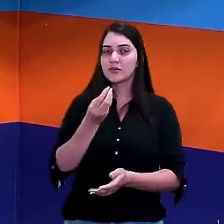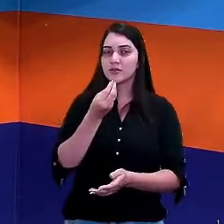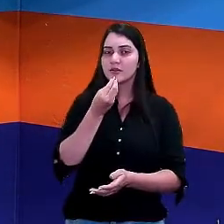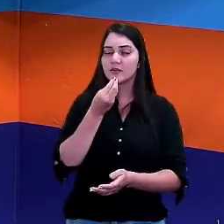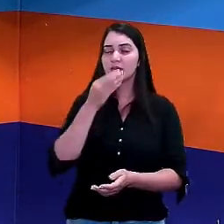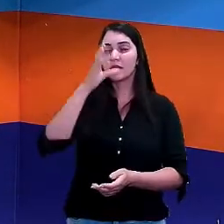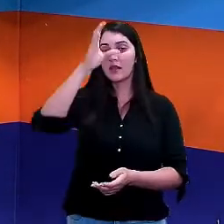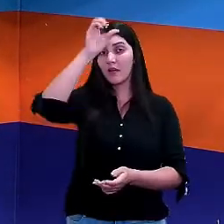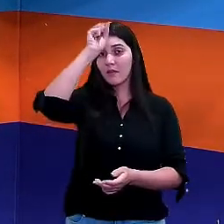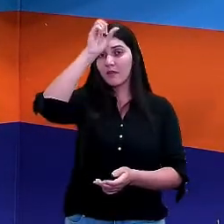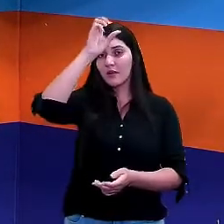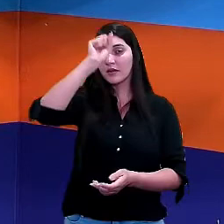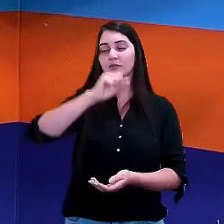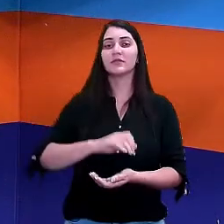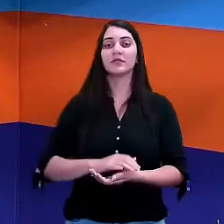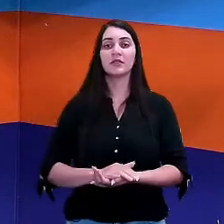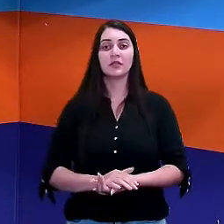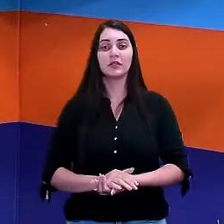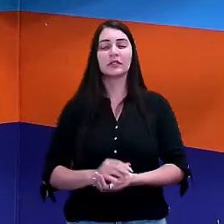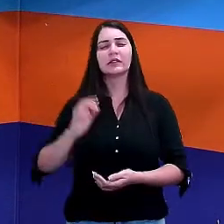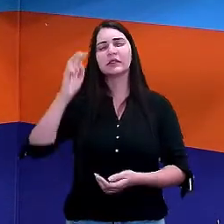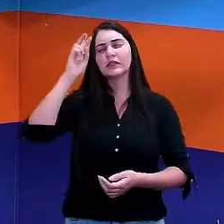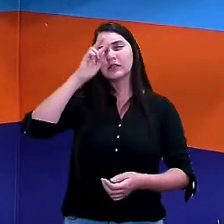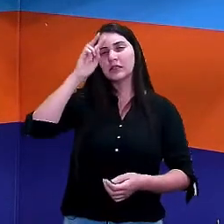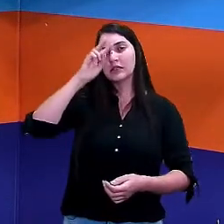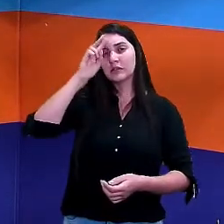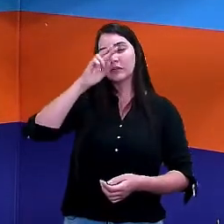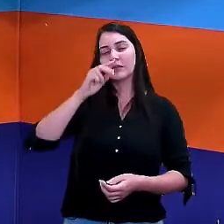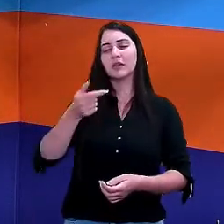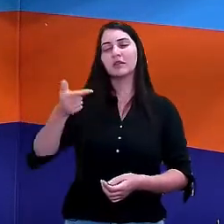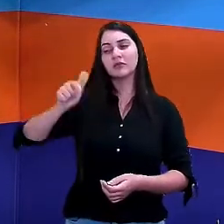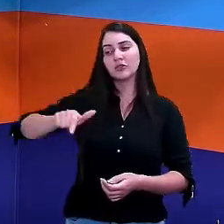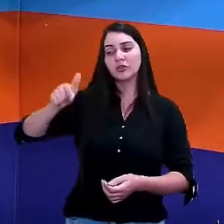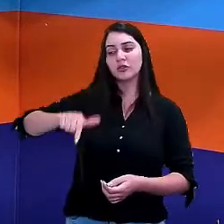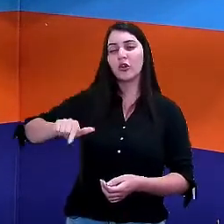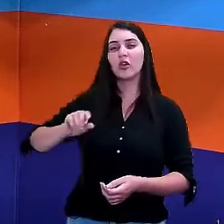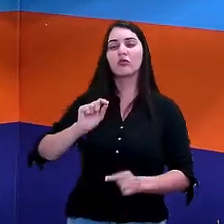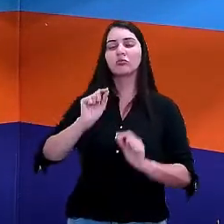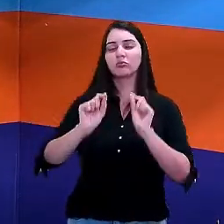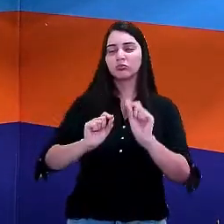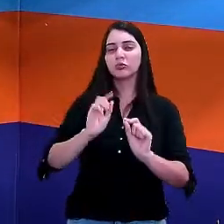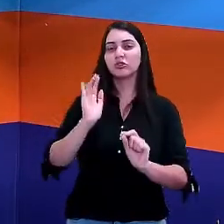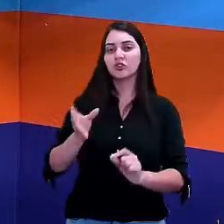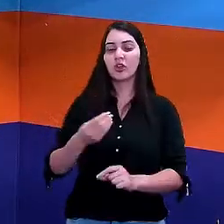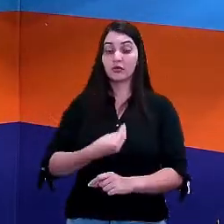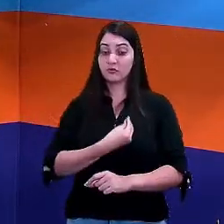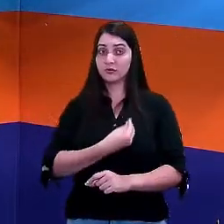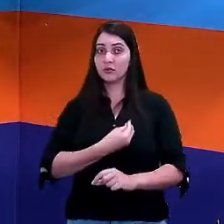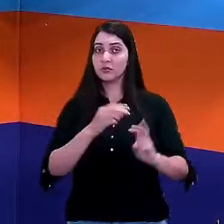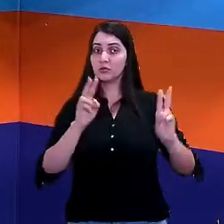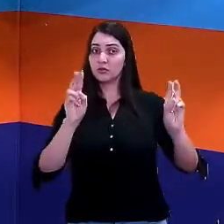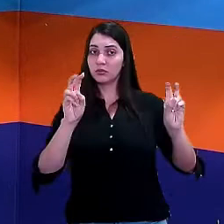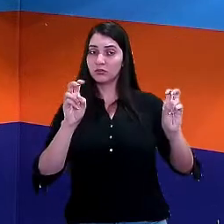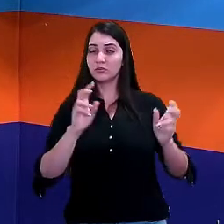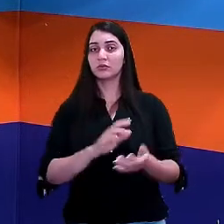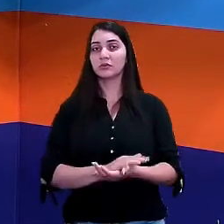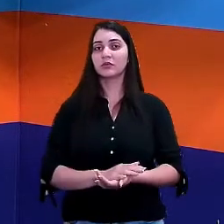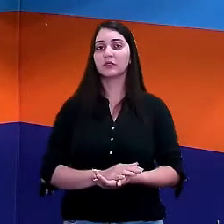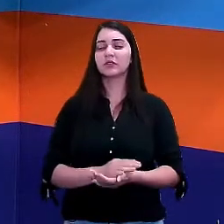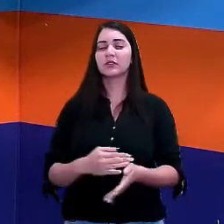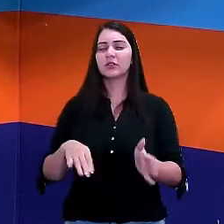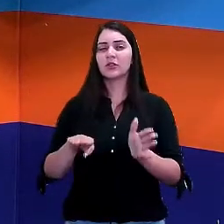nessa aprendizagem ou relembrando uma revisão para quem já vivenciou esse conteúdo, tá bom? E a